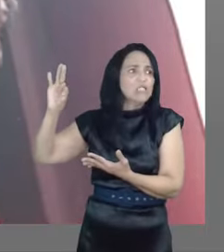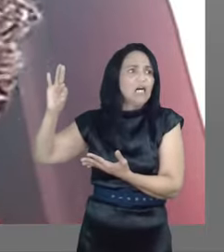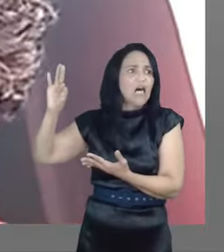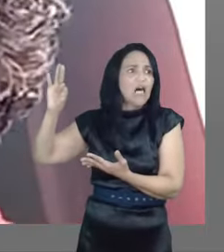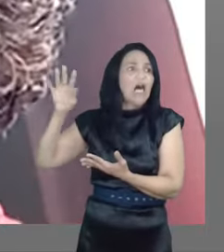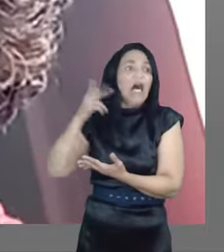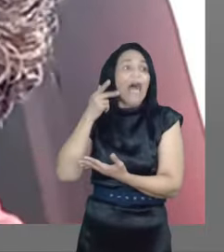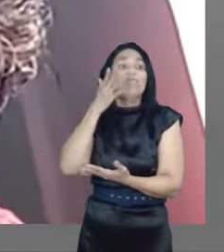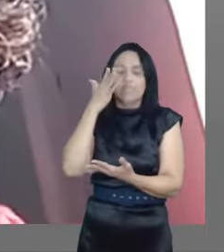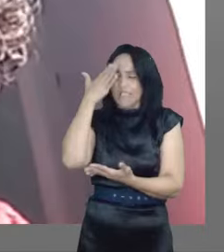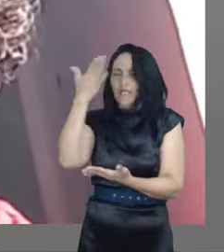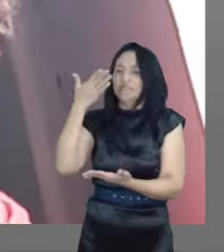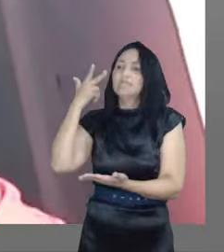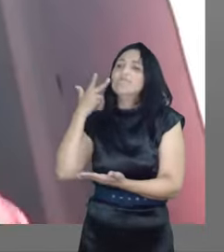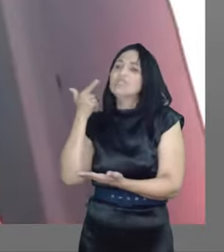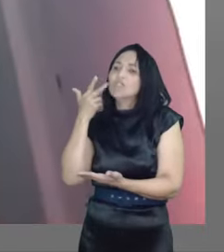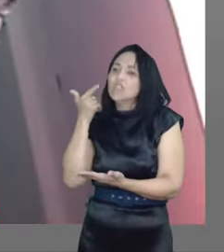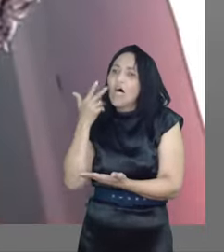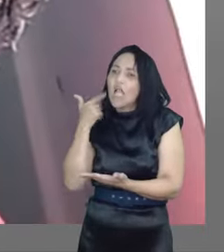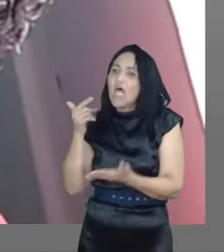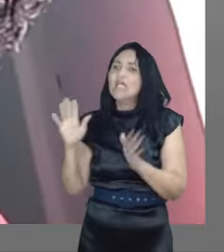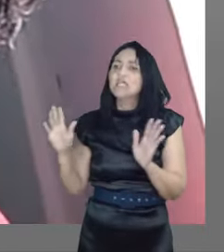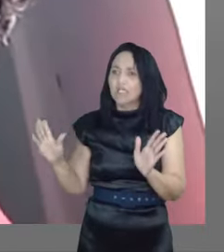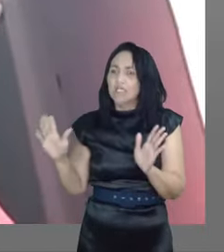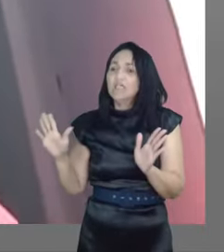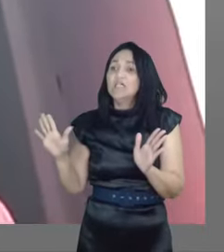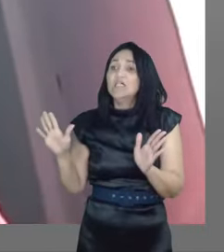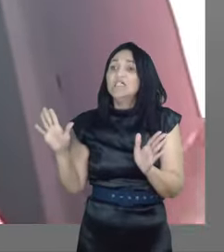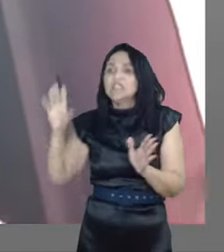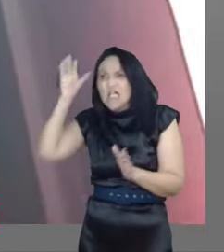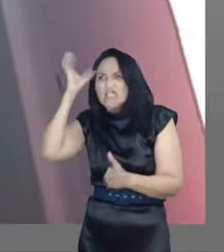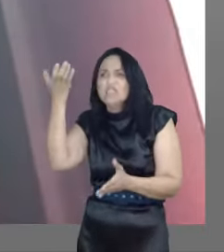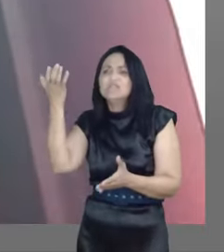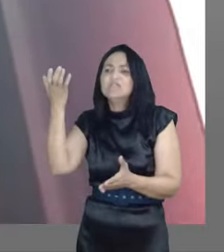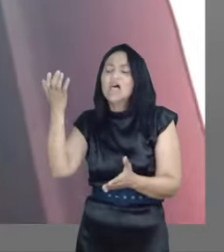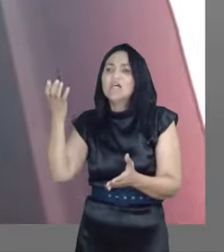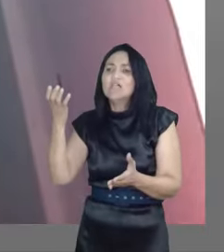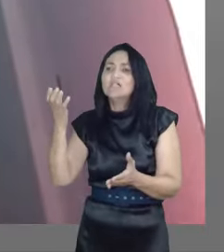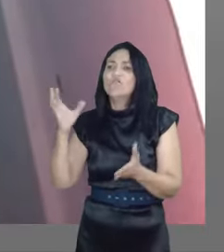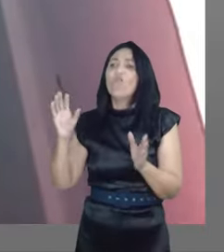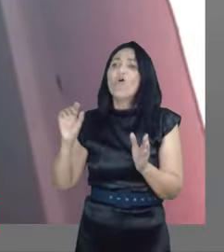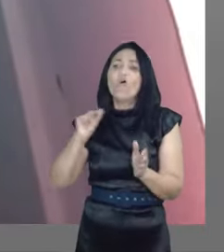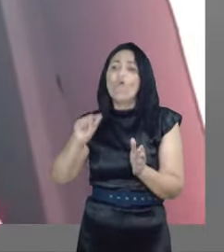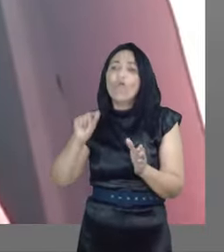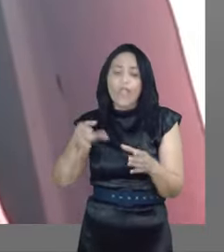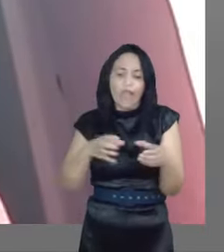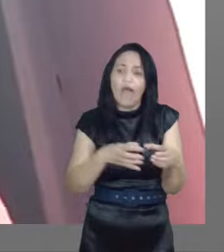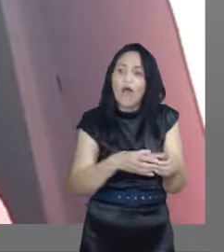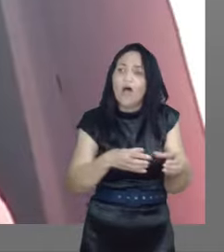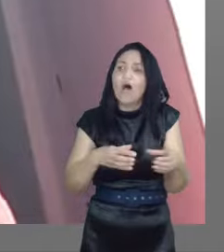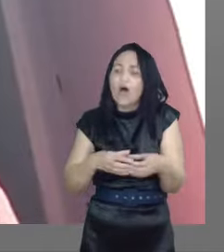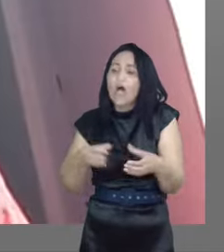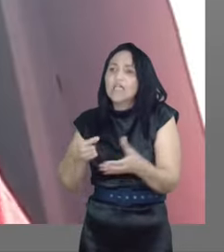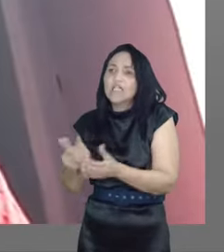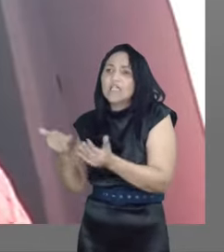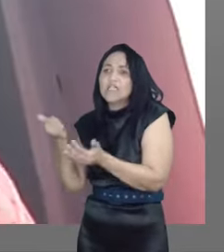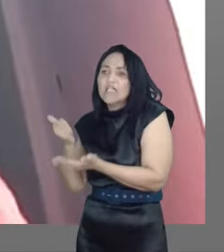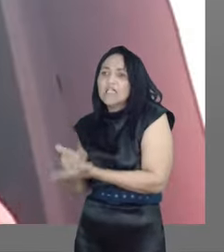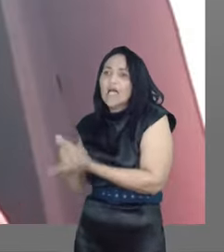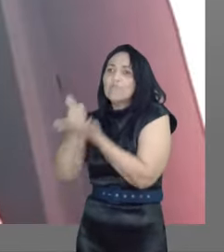5.800 filiados e filiadas. E desse resultado, as chapas que apoiavam